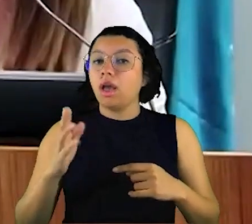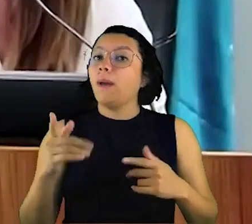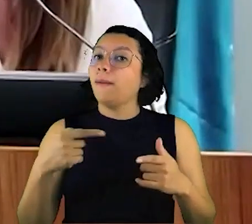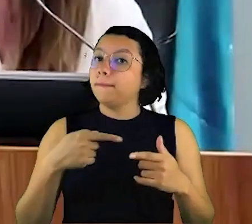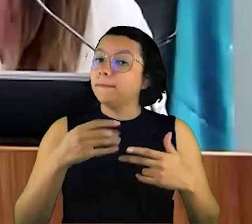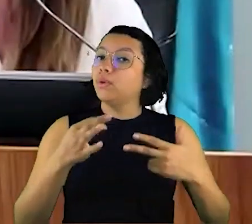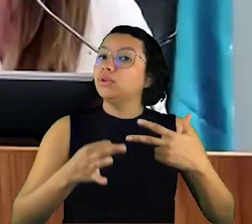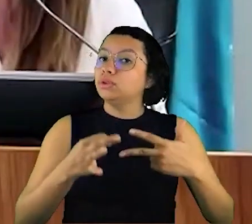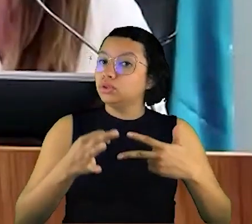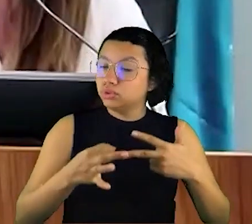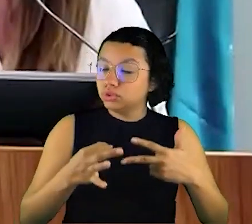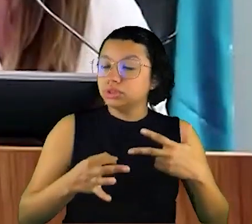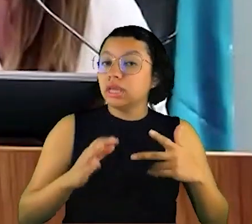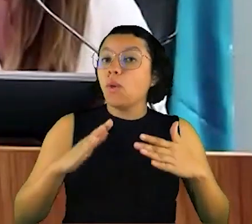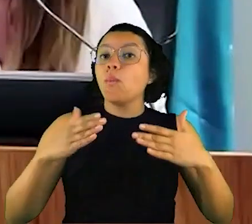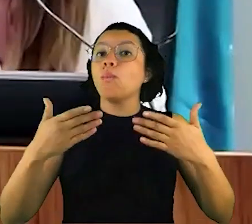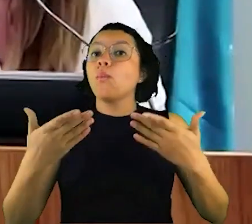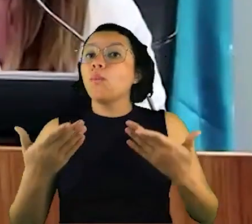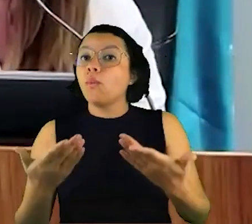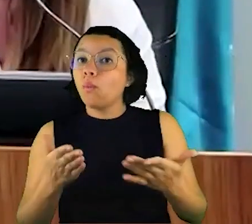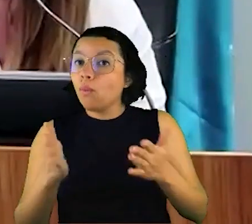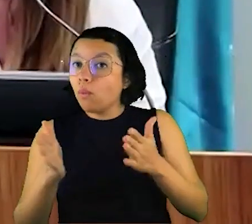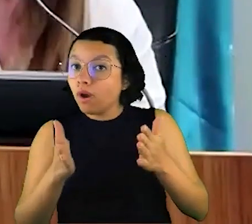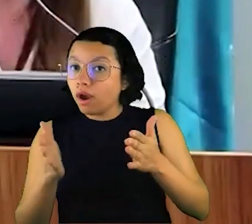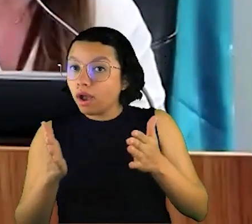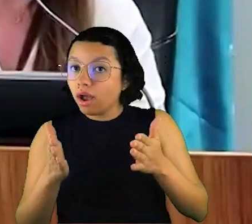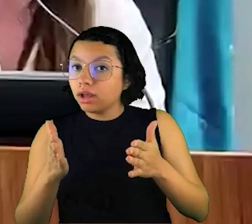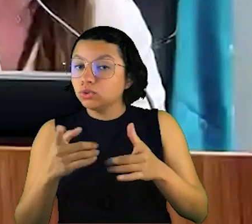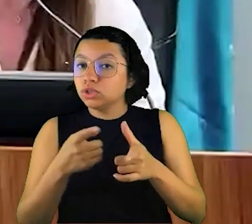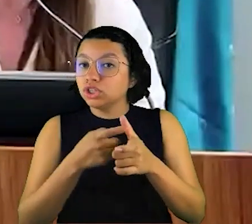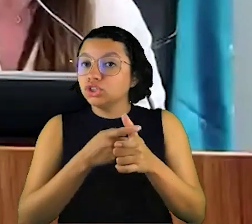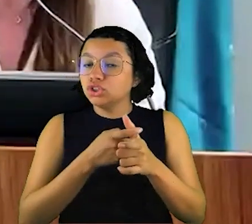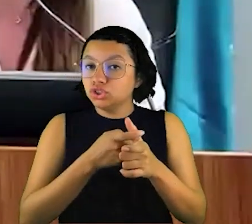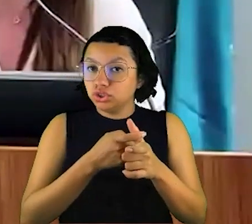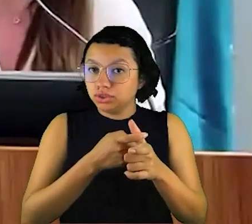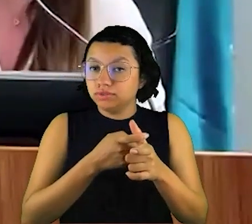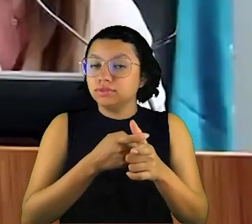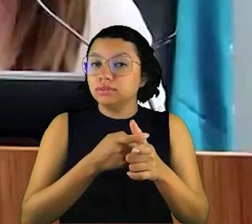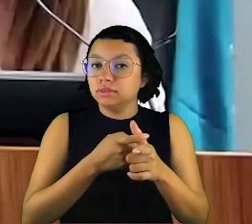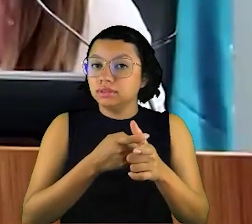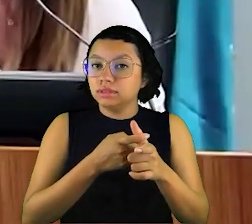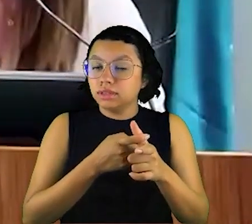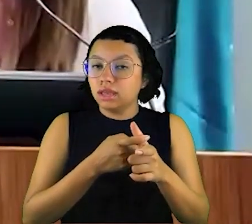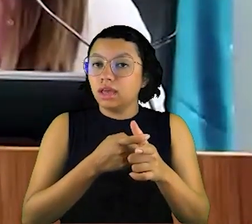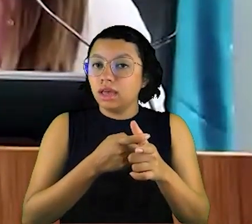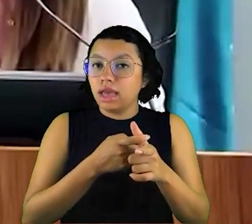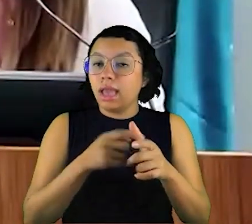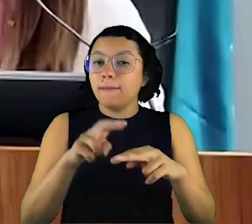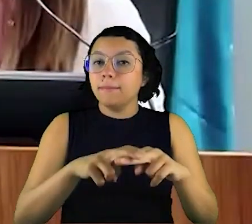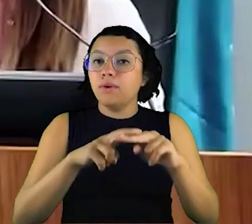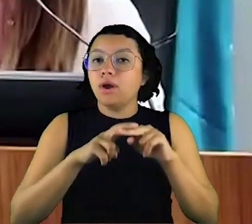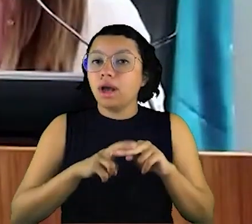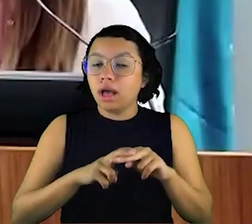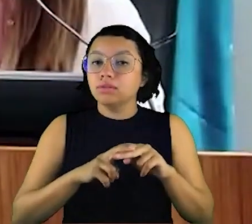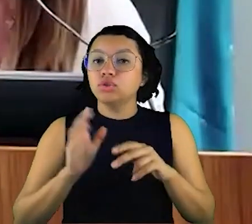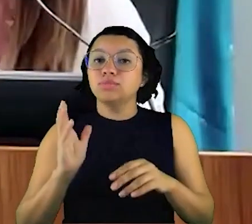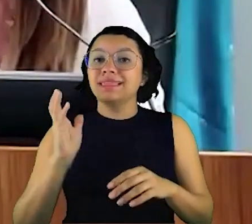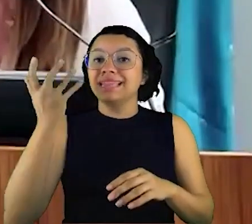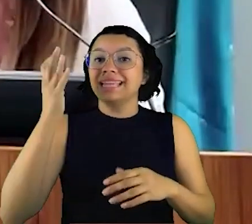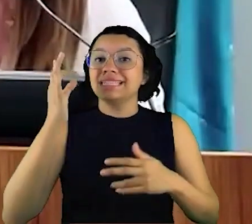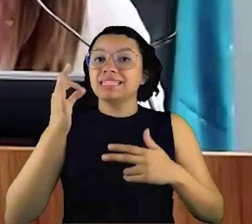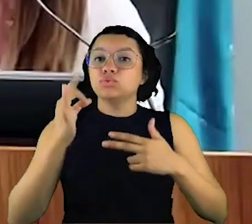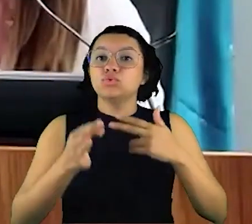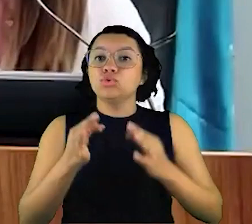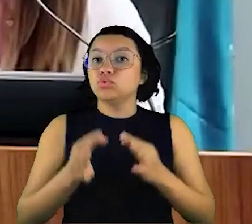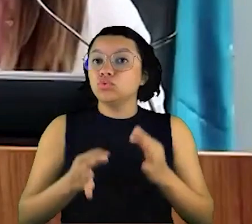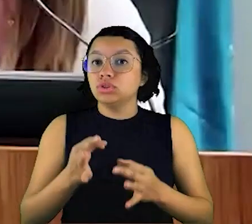pelo Poder Judiciário quando a dívida deriva de uma decisão judicial. Eu